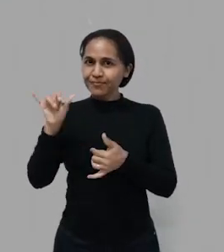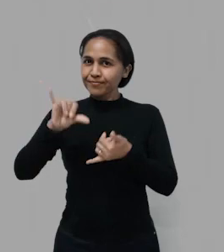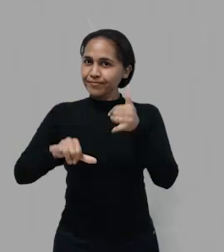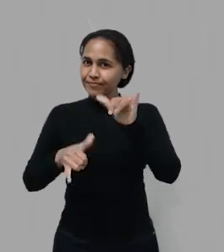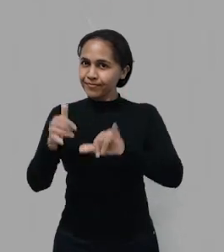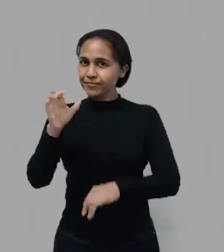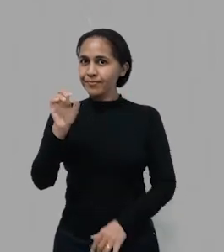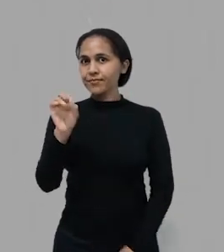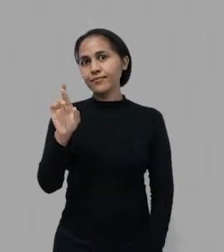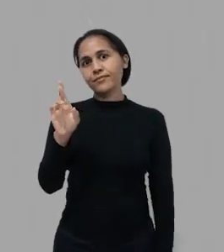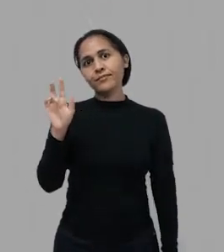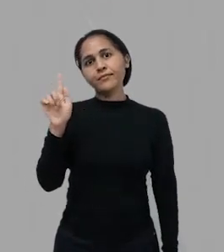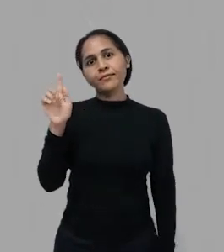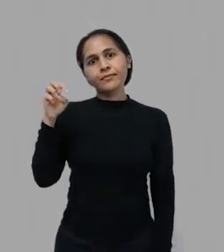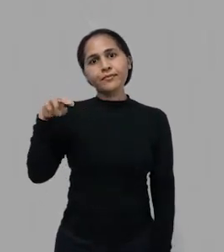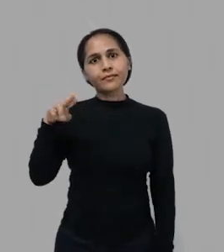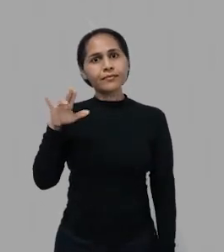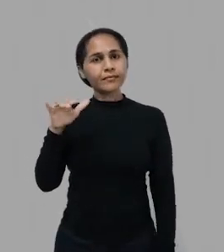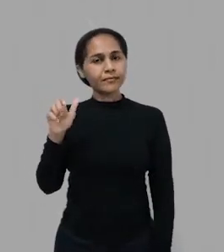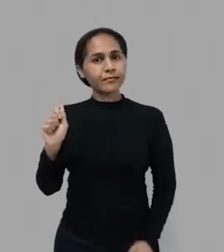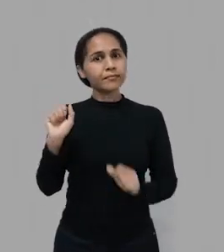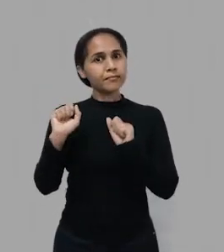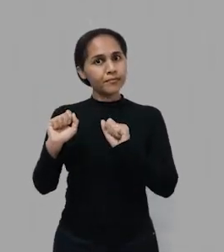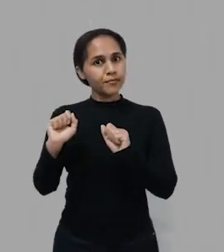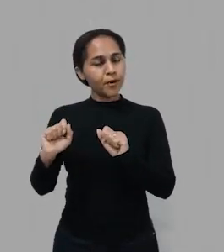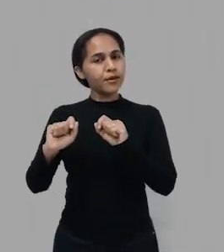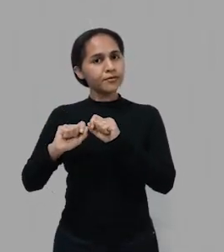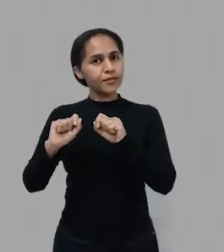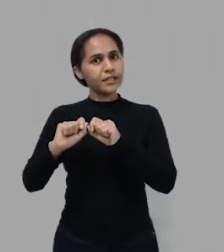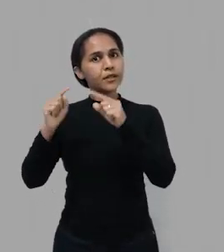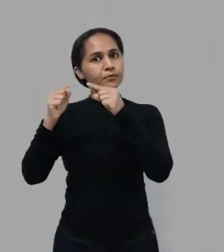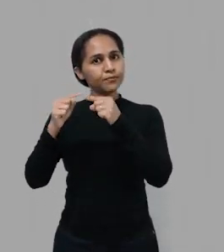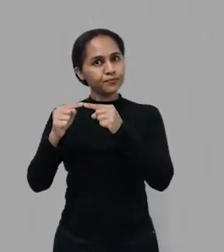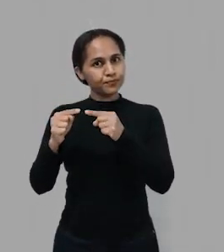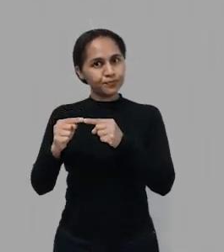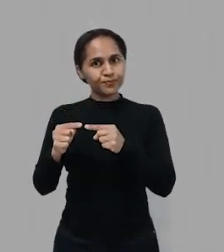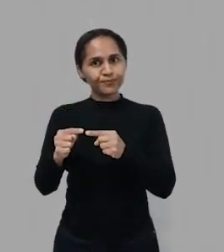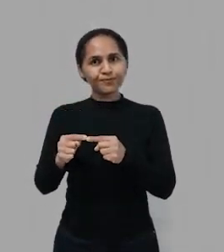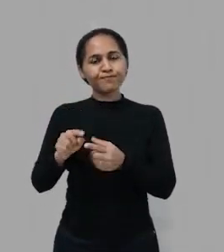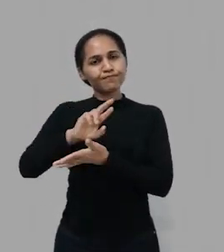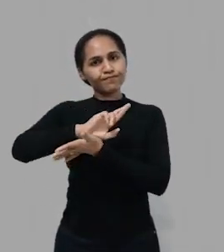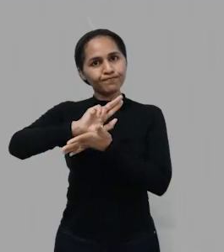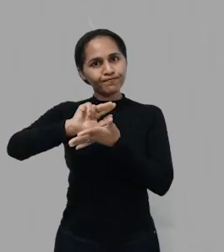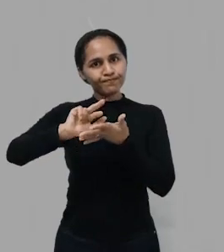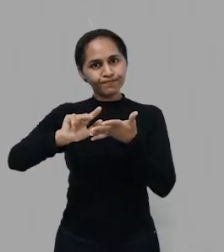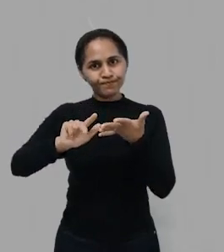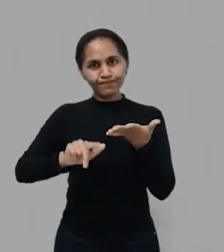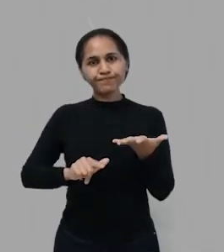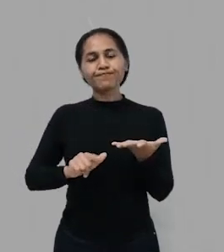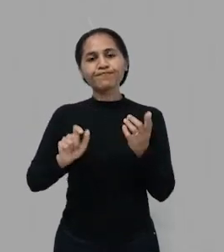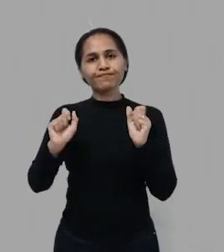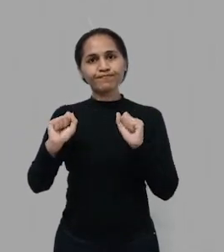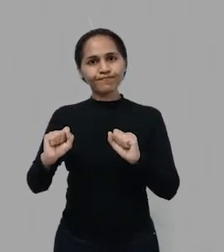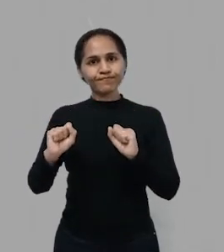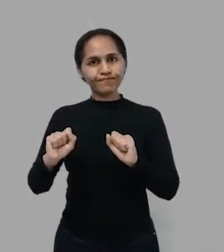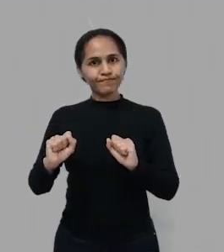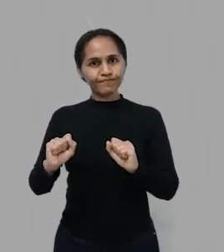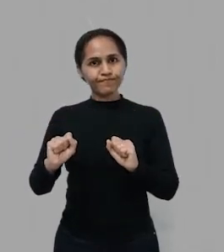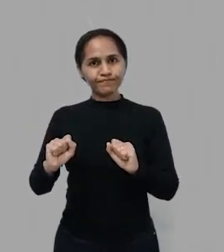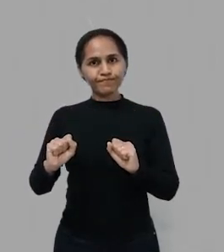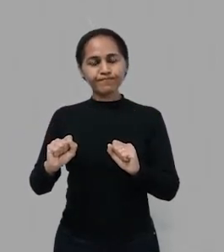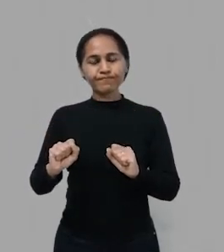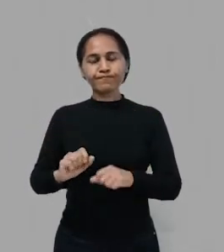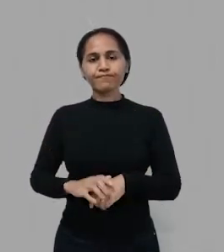de carbonos, hidrogênios, oxigênios, são possíveis diversas substâncias diferentes,